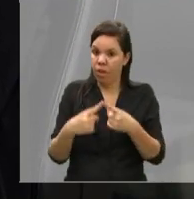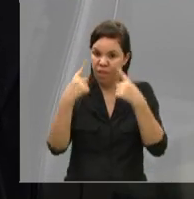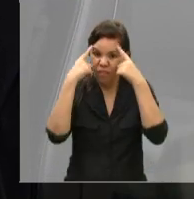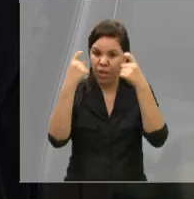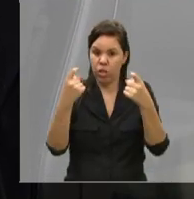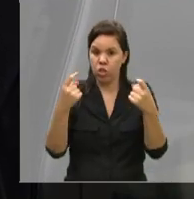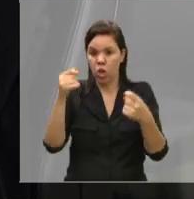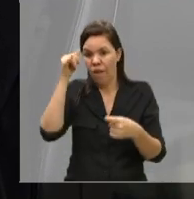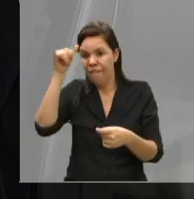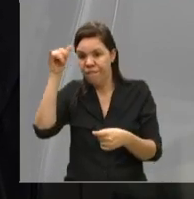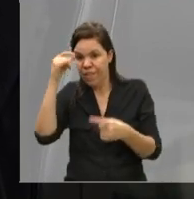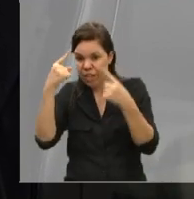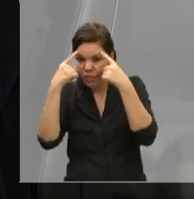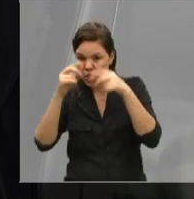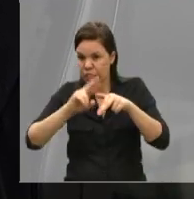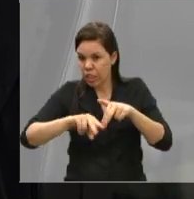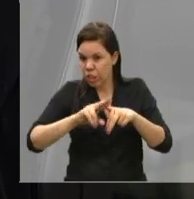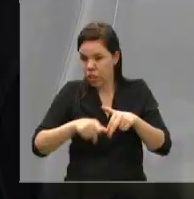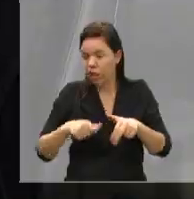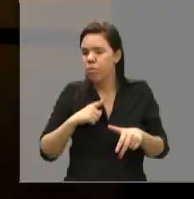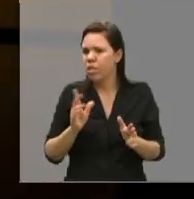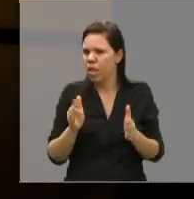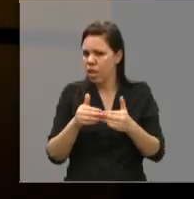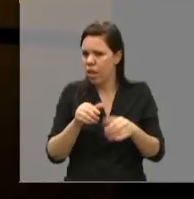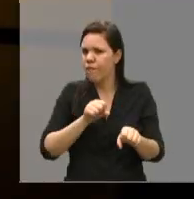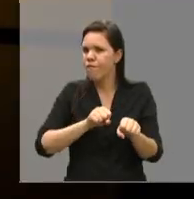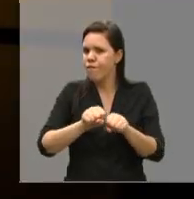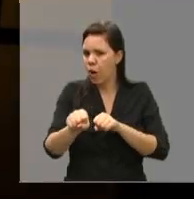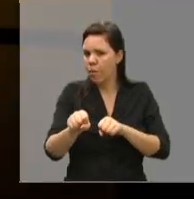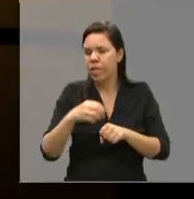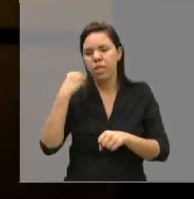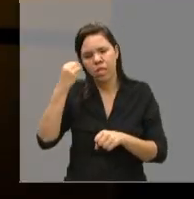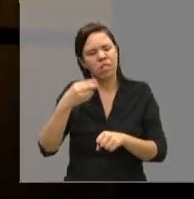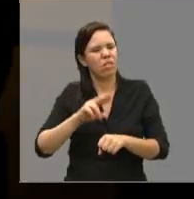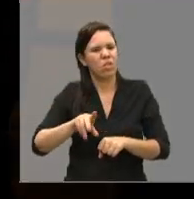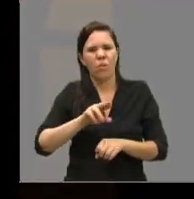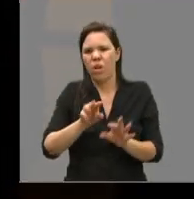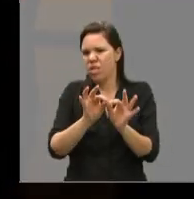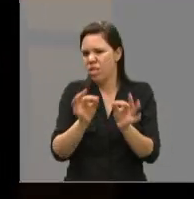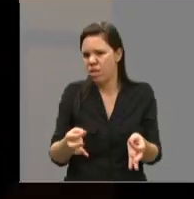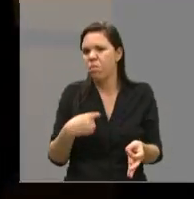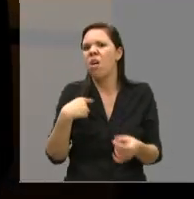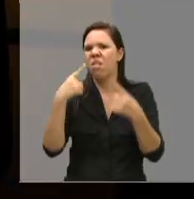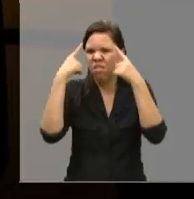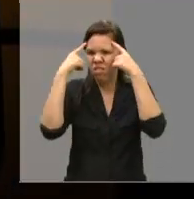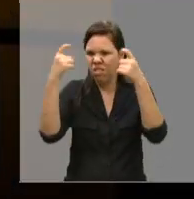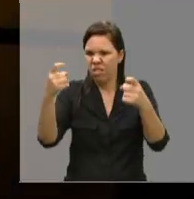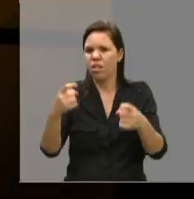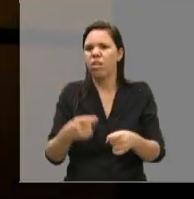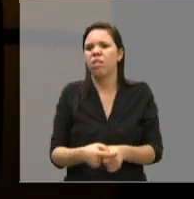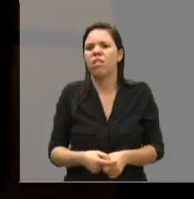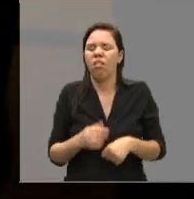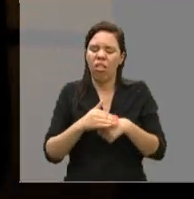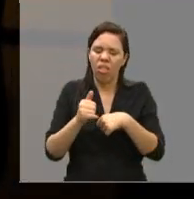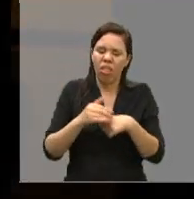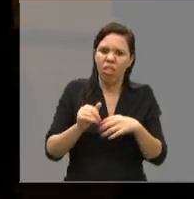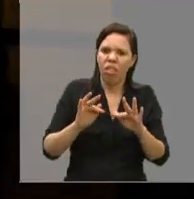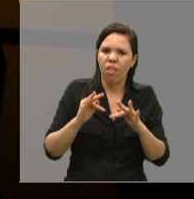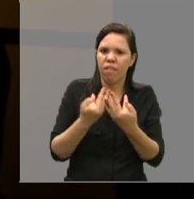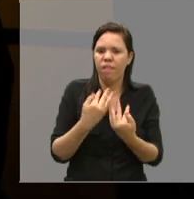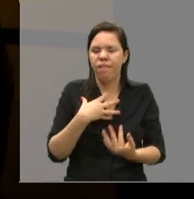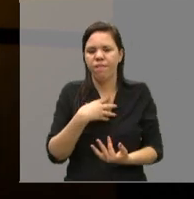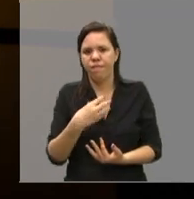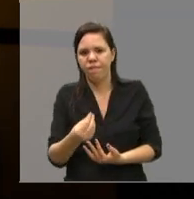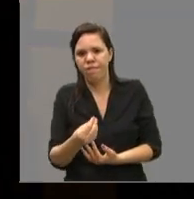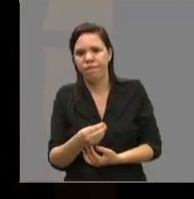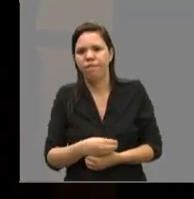à violência de gênero exige especialização, porque não é uma violência simples. Nós estamos falando de violência que envolve afeto, família,